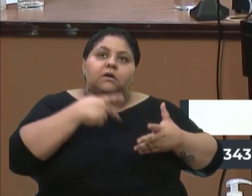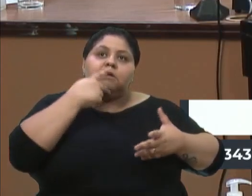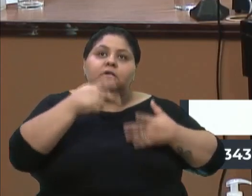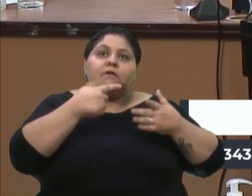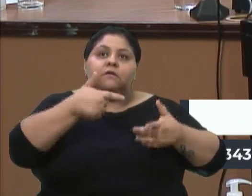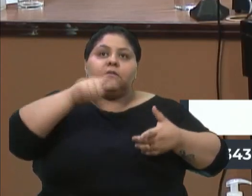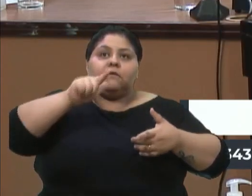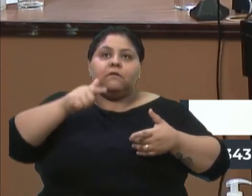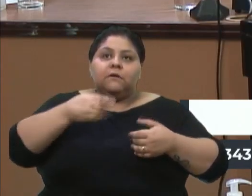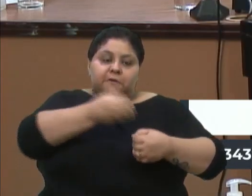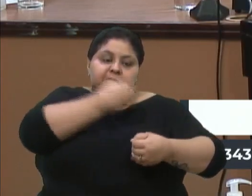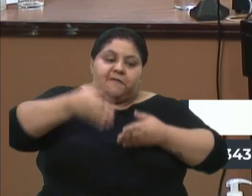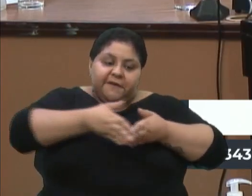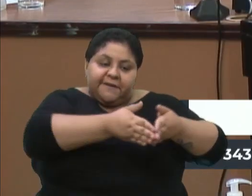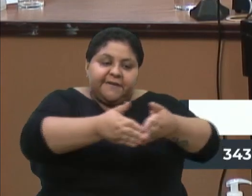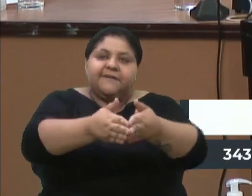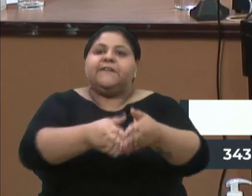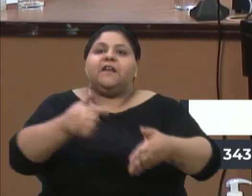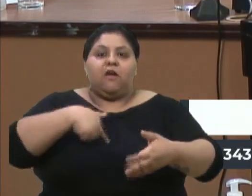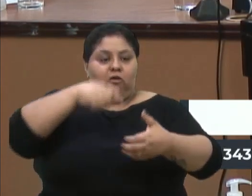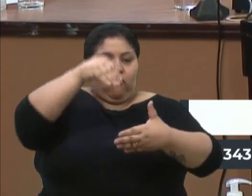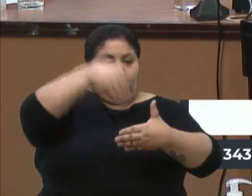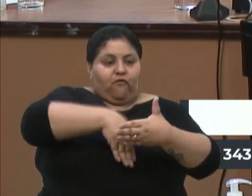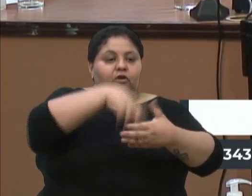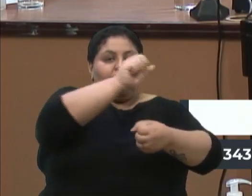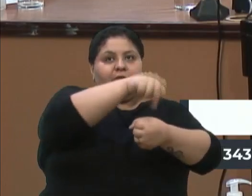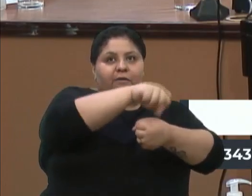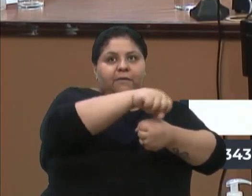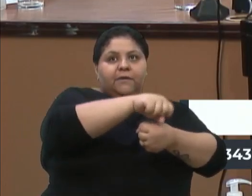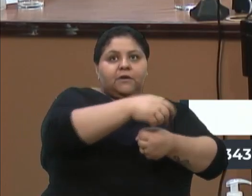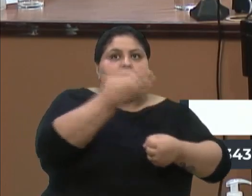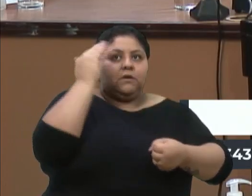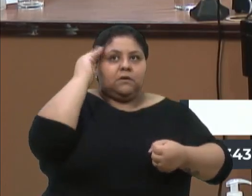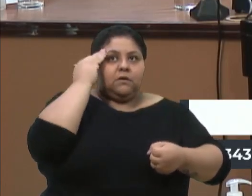vida que segue. Presidente, vou votar favorável porque eu entendo que a educação de qualidade tem que ter em nosso município.